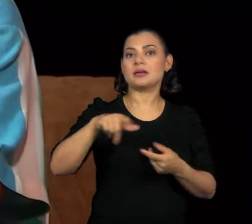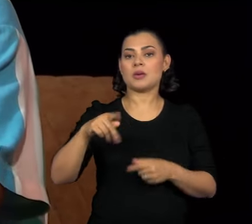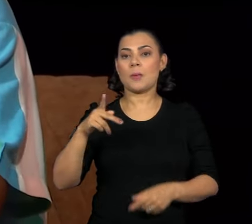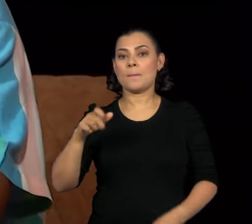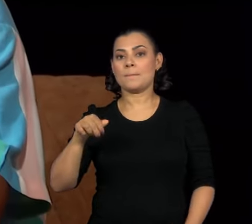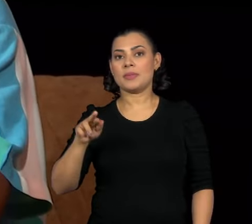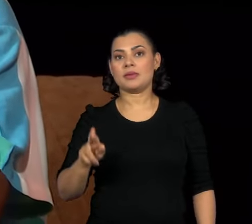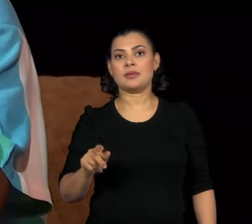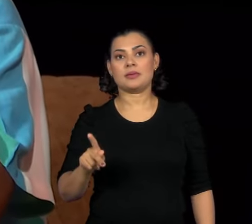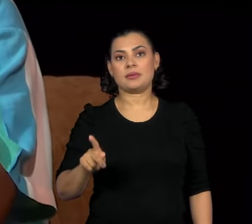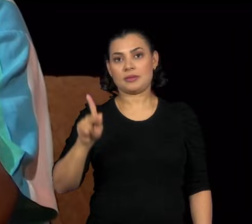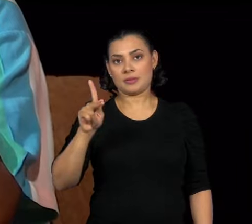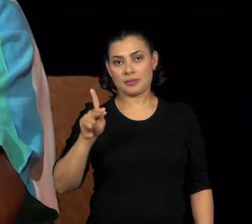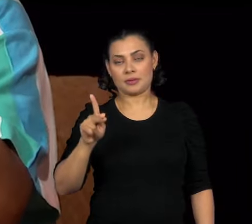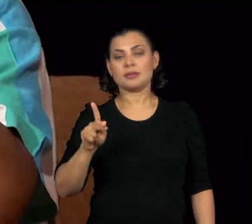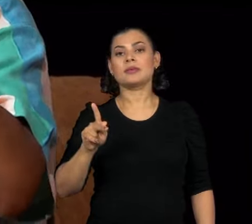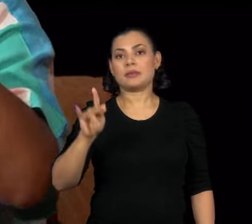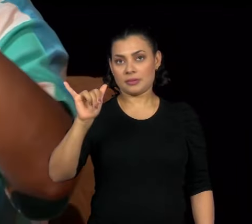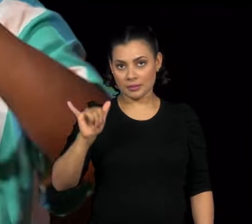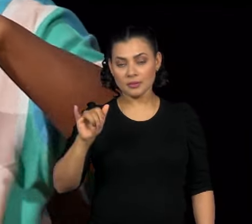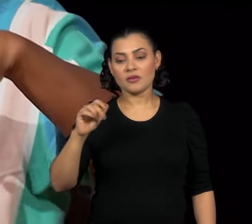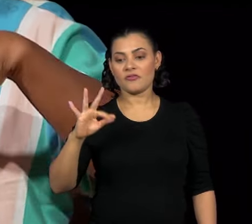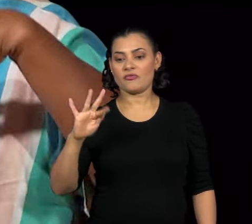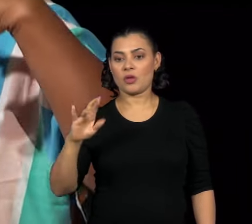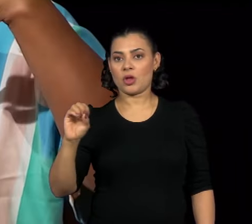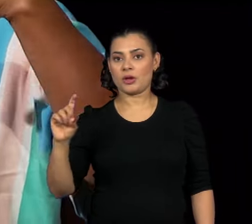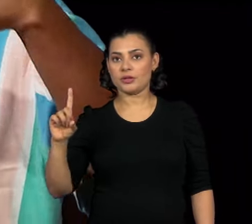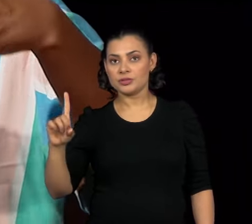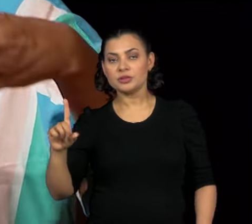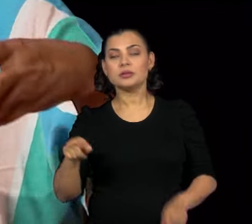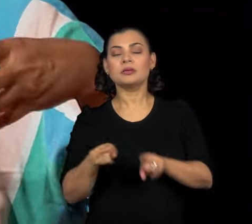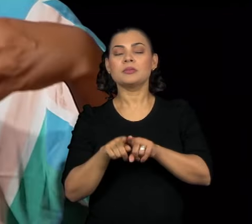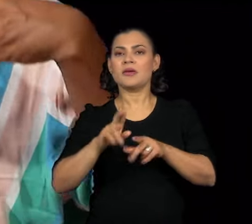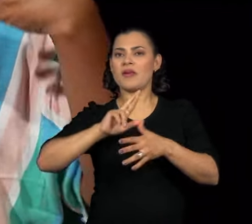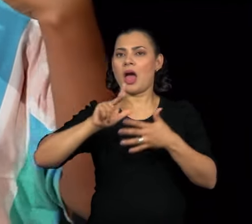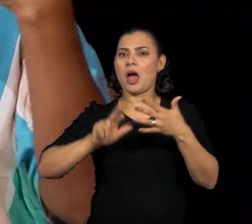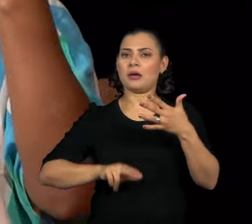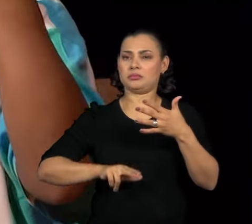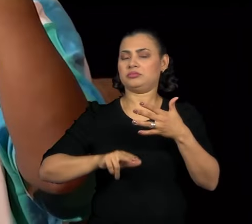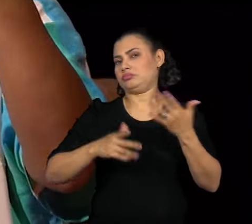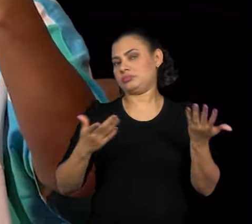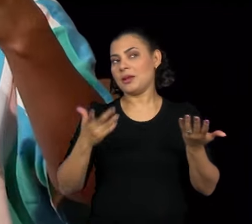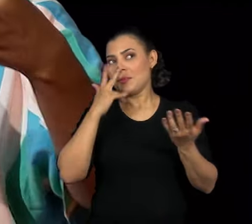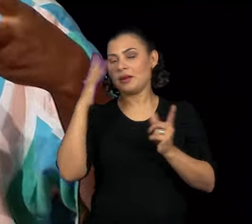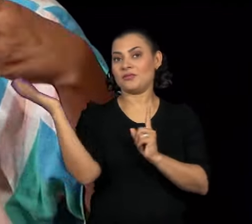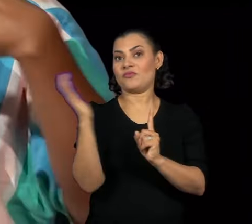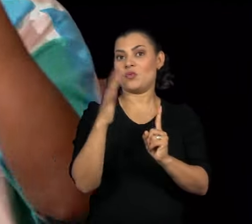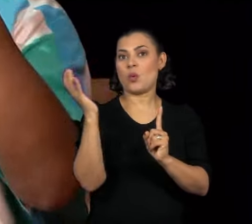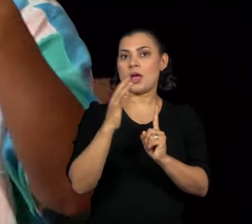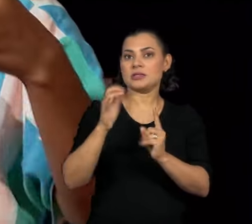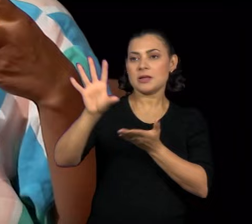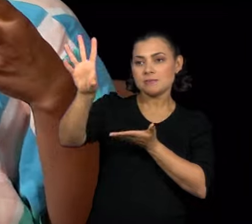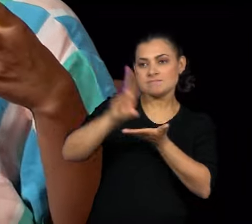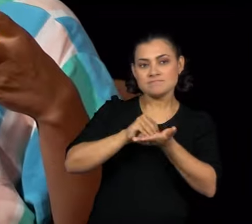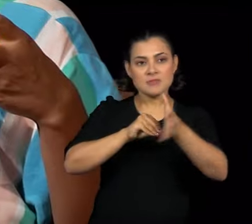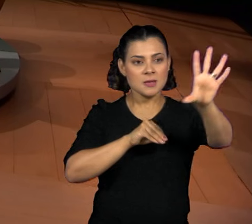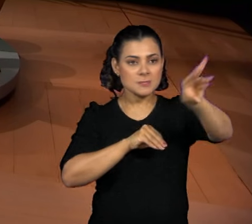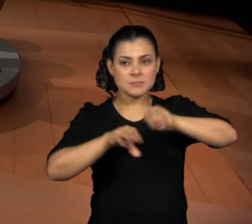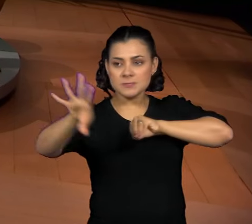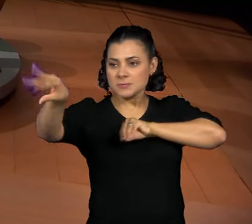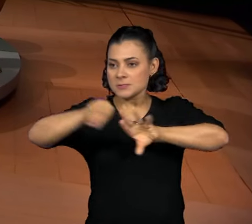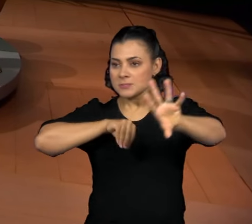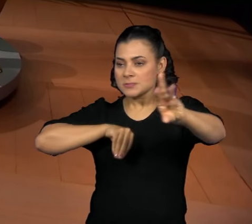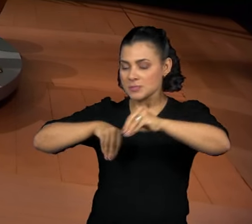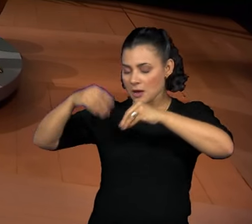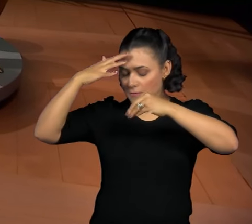Led Zeppelin, né? Então, aquilo tudo foi virando uma espécie de formando a cabeça da gente, da